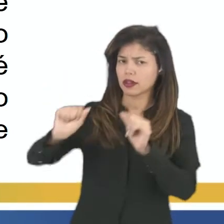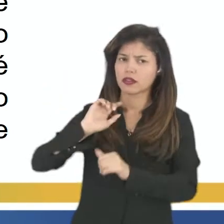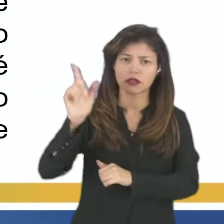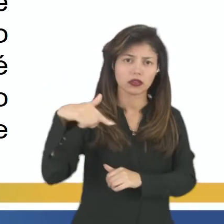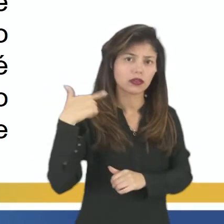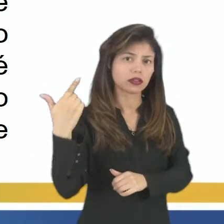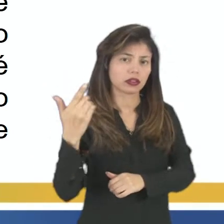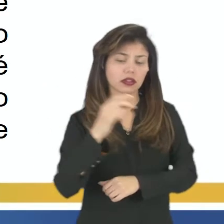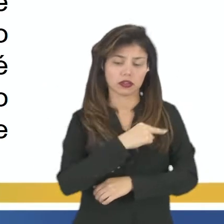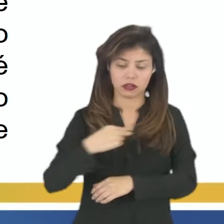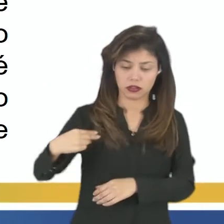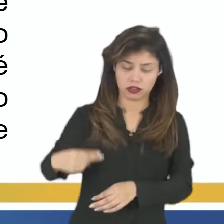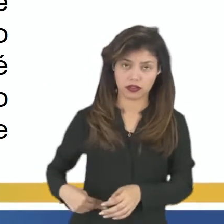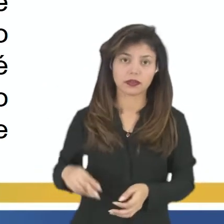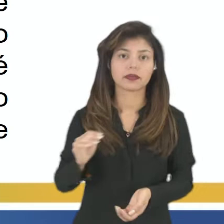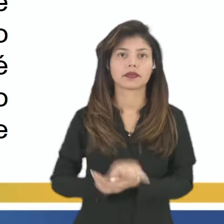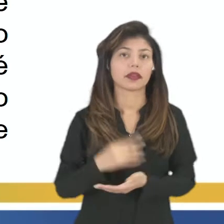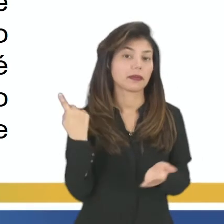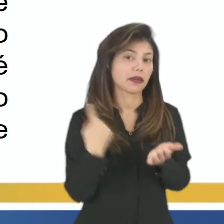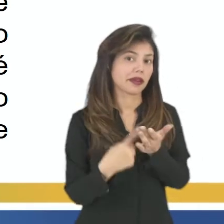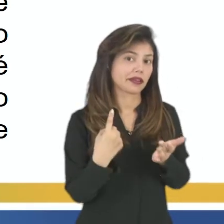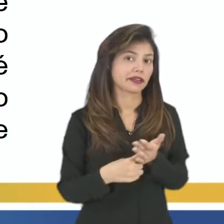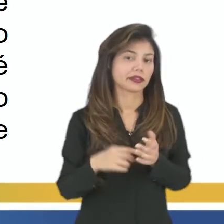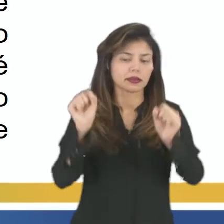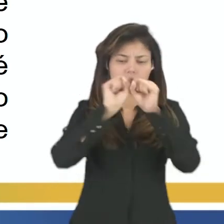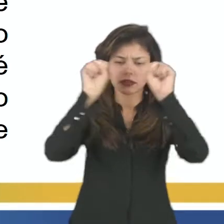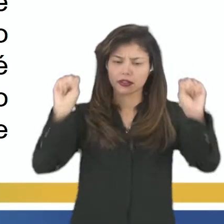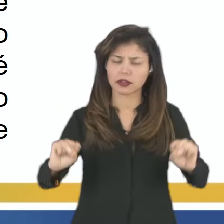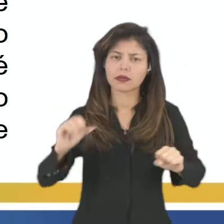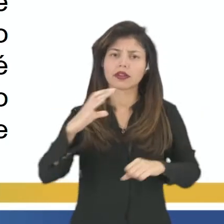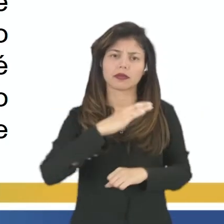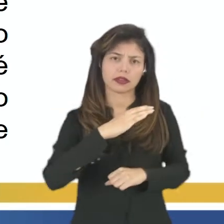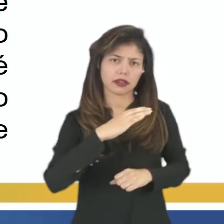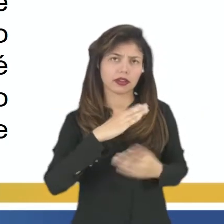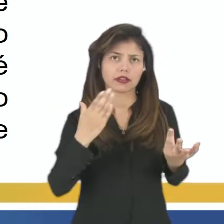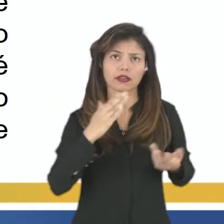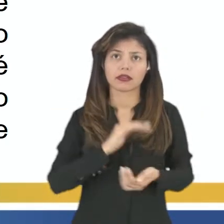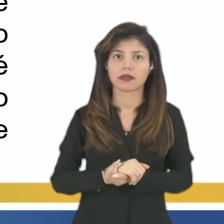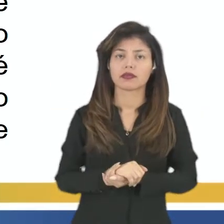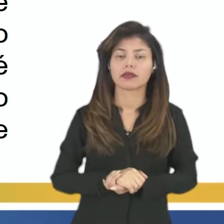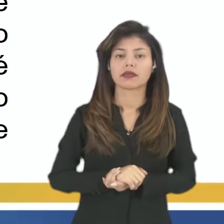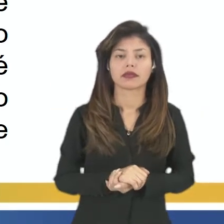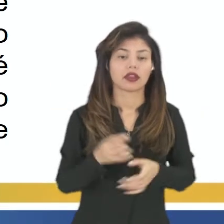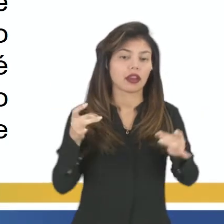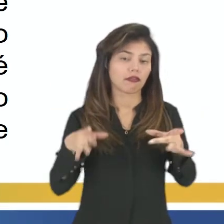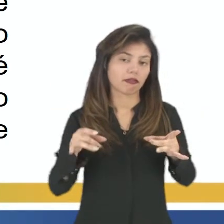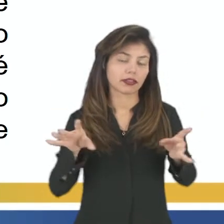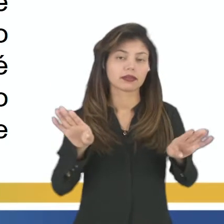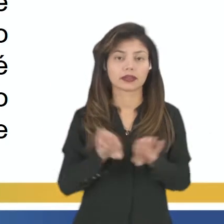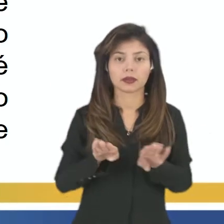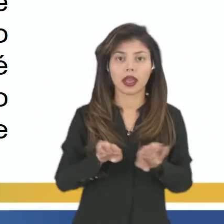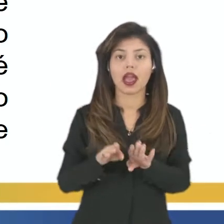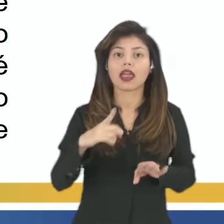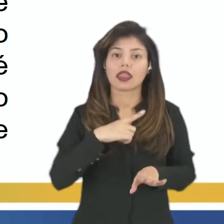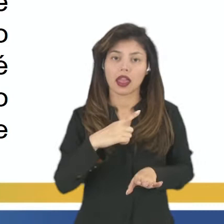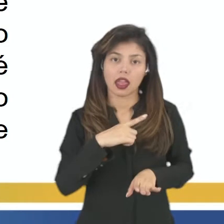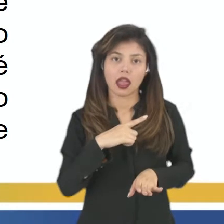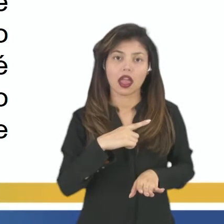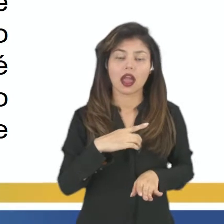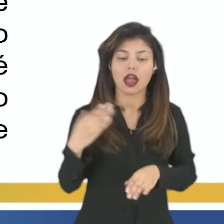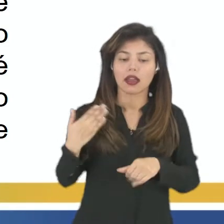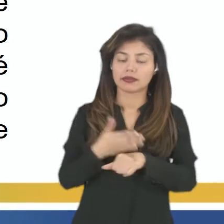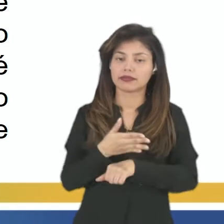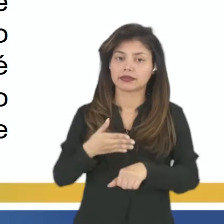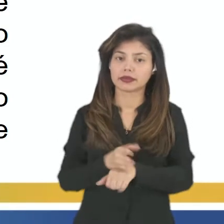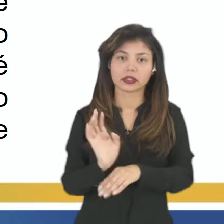da China comunista, é marcante pelo sistema capitalista baseado no livre comércio e também tem uma intervenção mínima do Estado, o